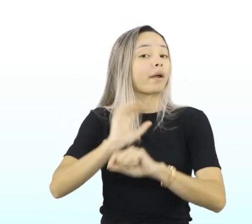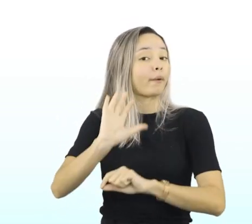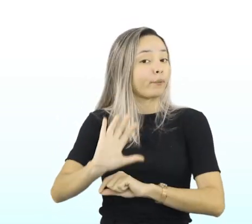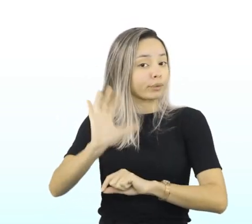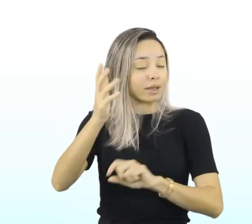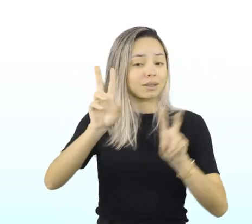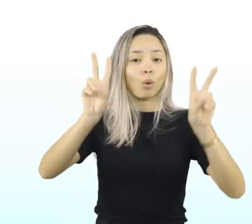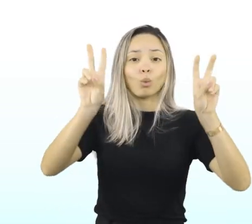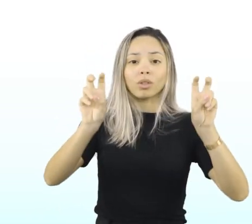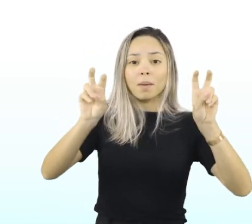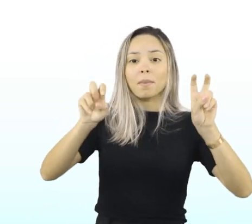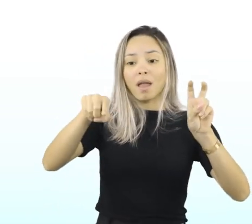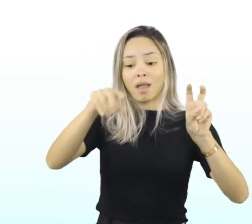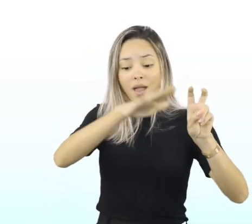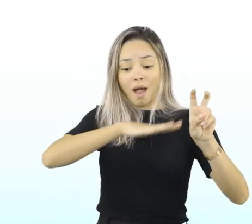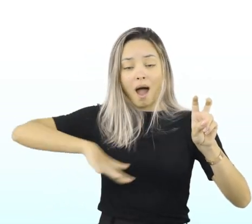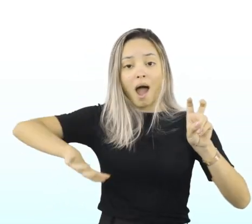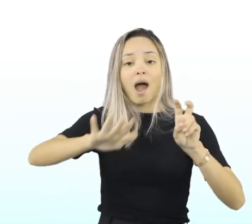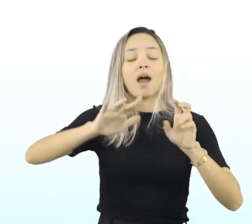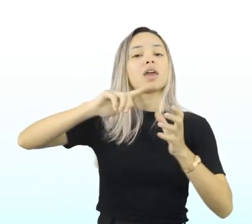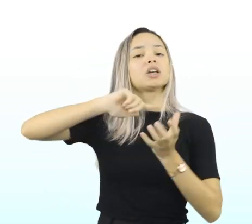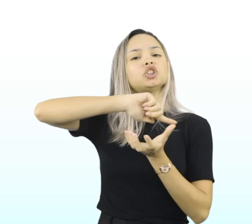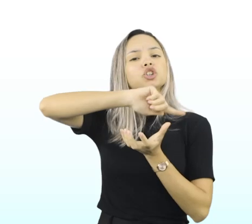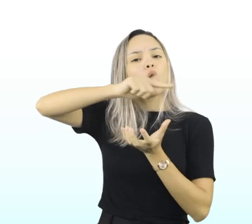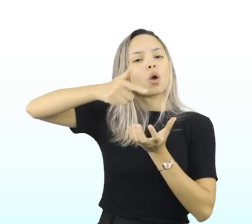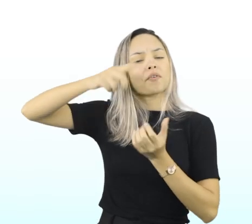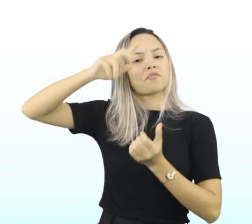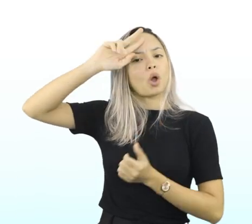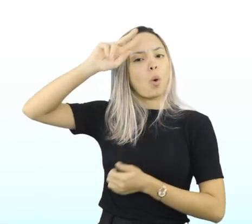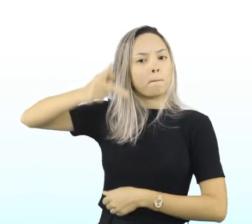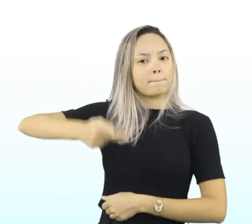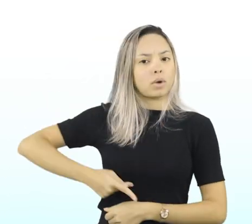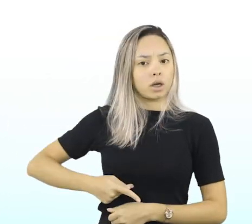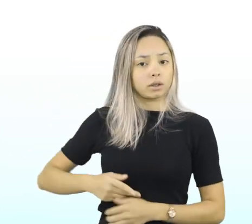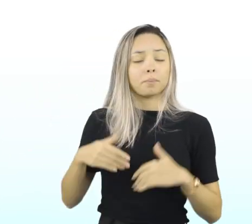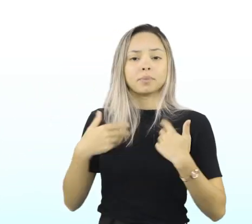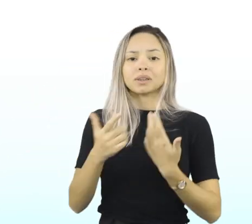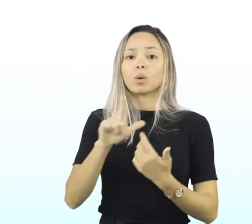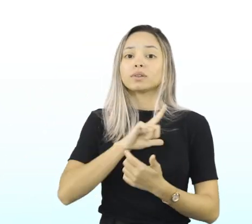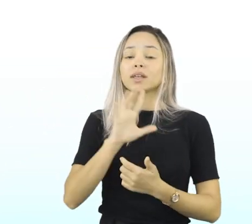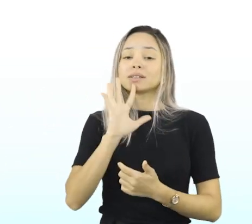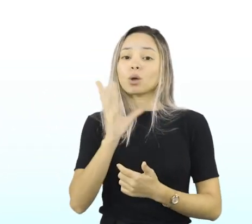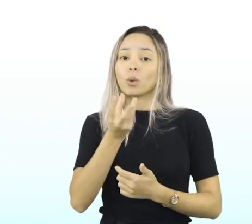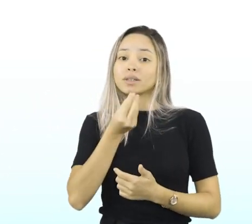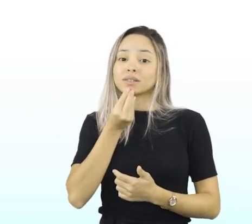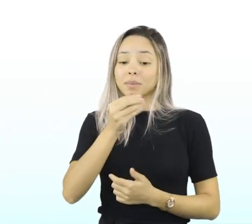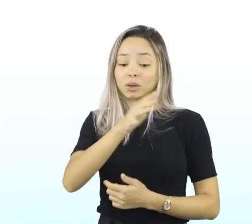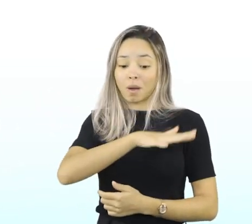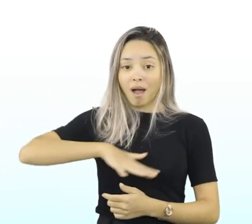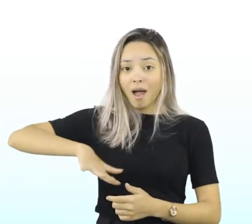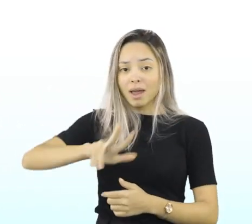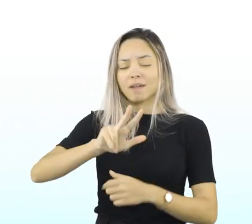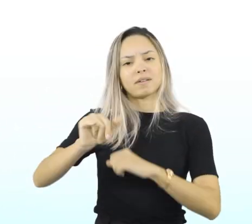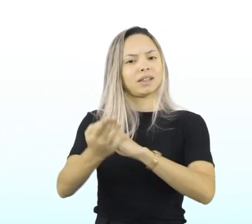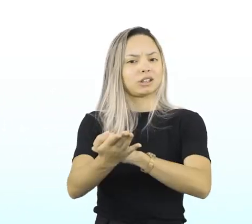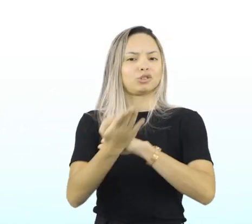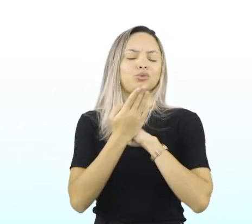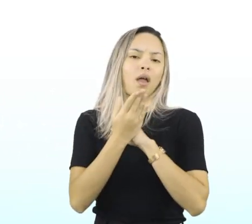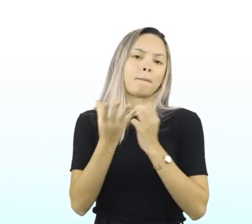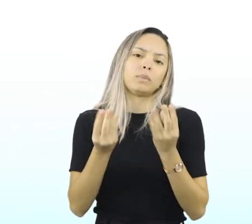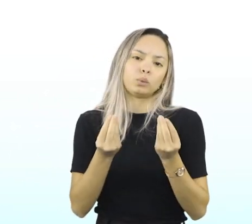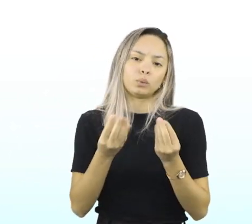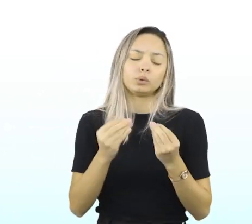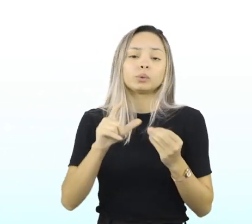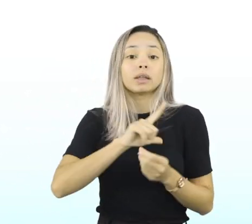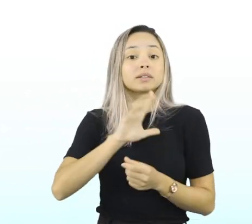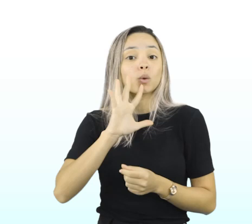normalmente a temática sai da geografia humana, tá? E teu conhecimento da geografia humana, tua informação, isso vai te